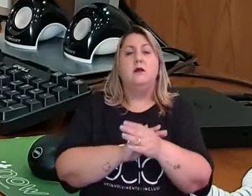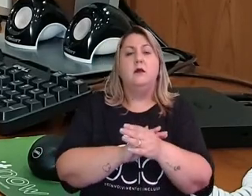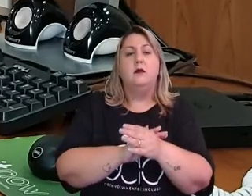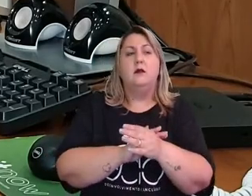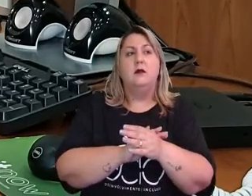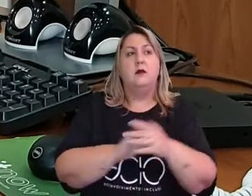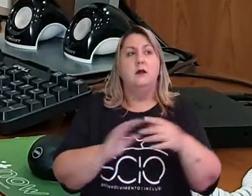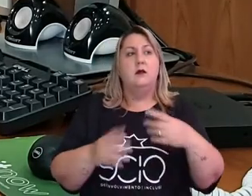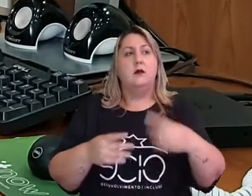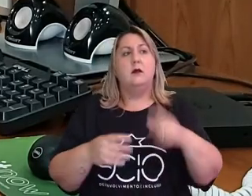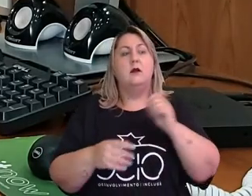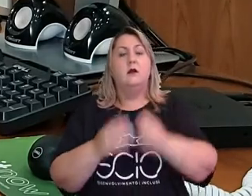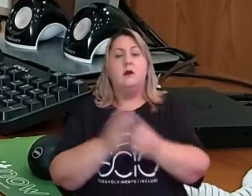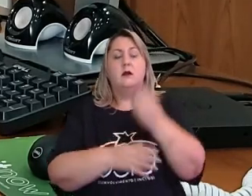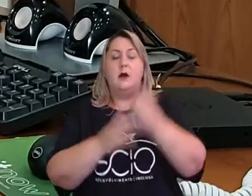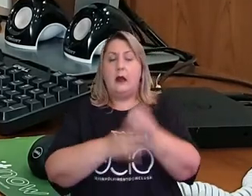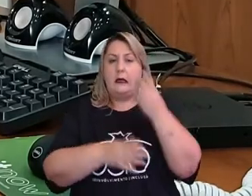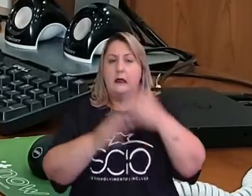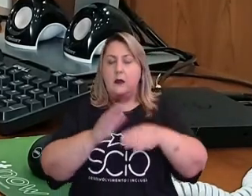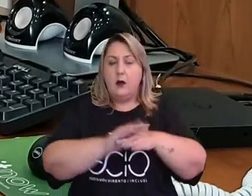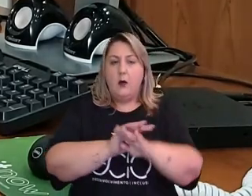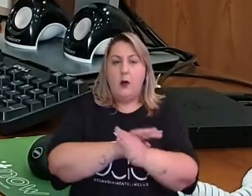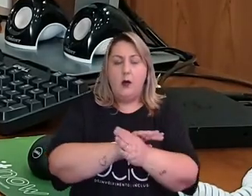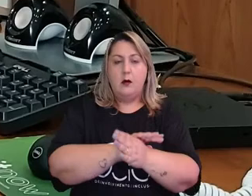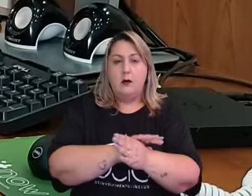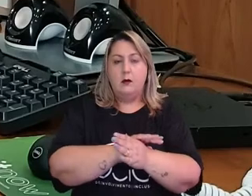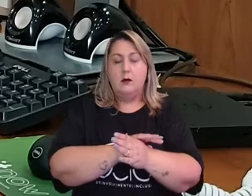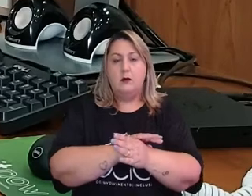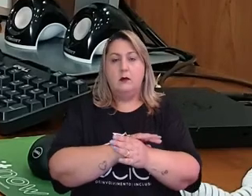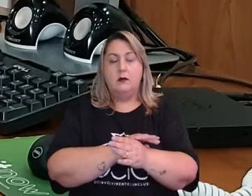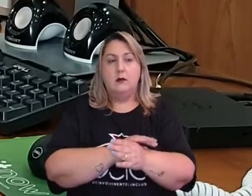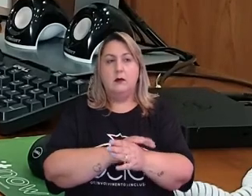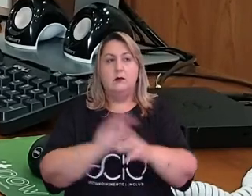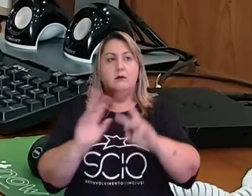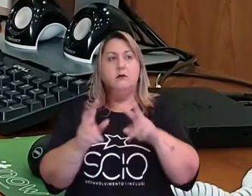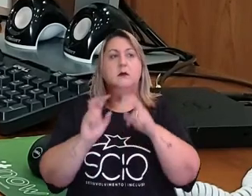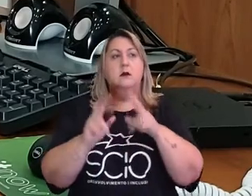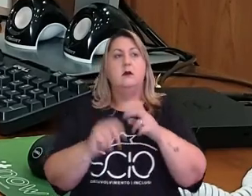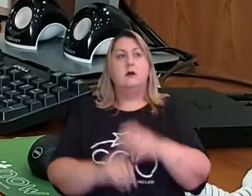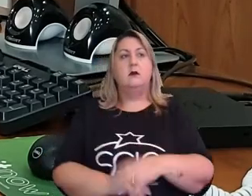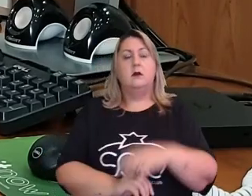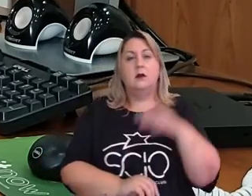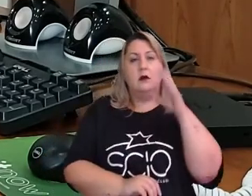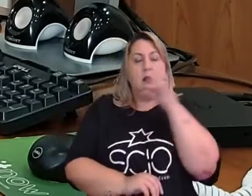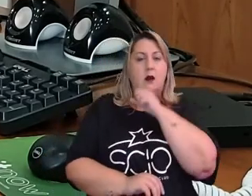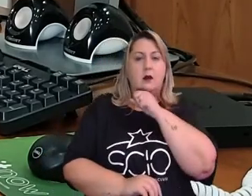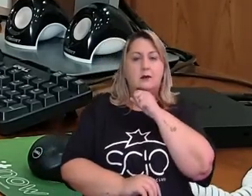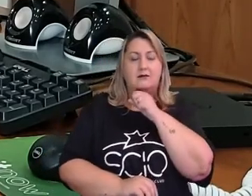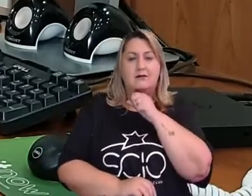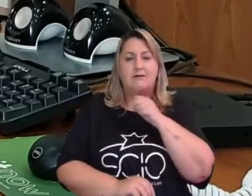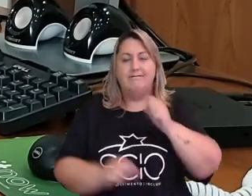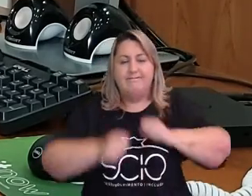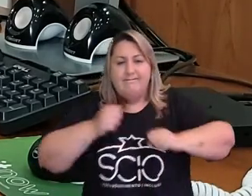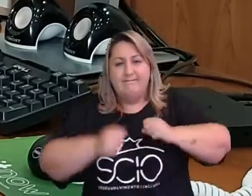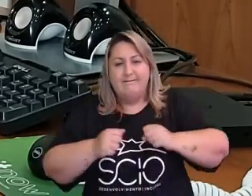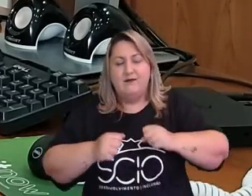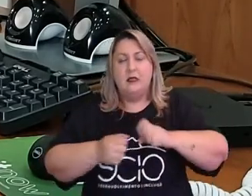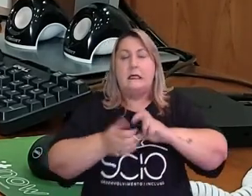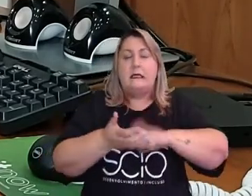uma recompensa, eu crio aquele hábito. Então, pensem nesses três sempre. Né? Vou aqui um exemplo rápido para vocês. Eu corro toda